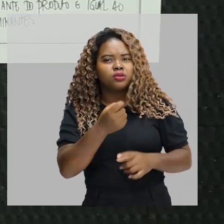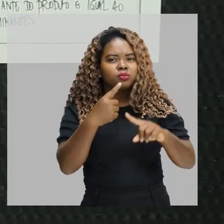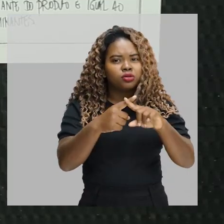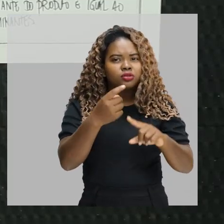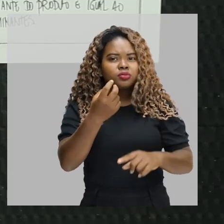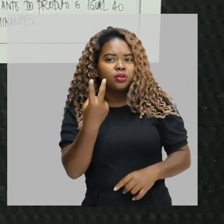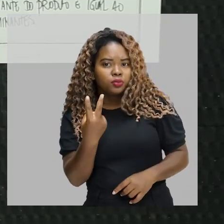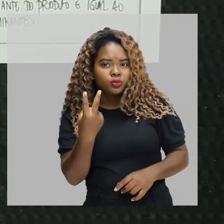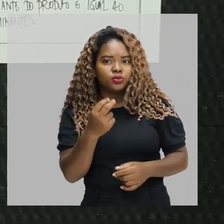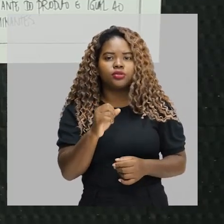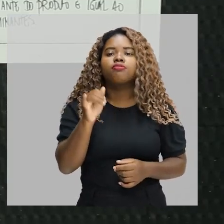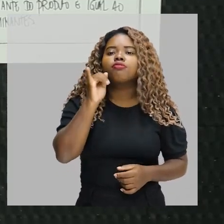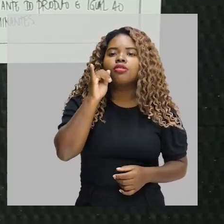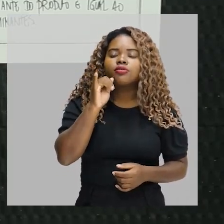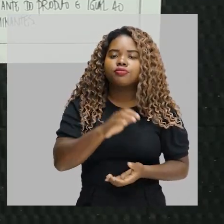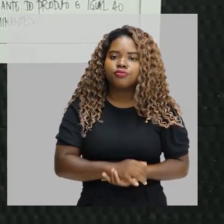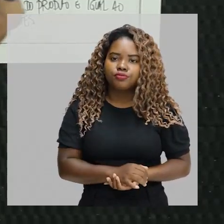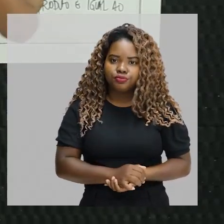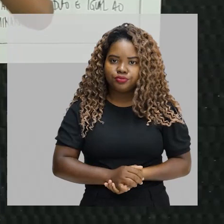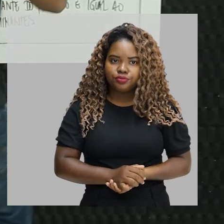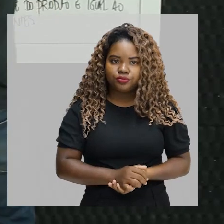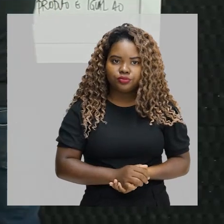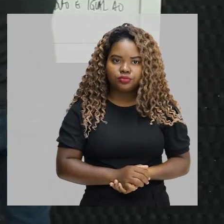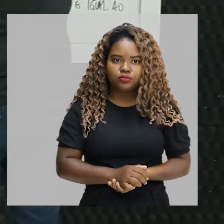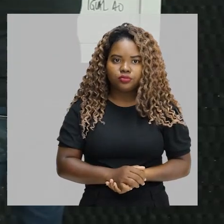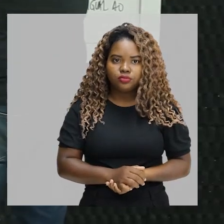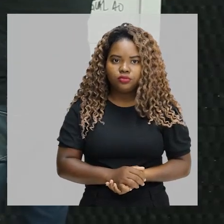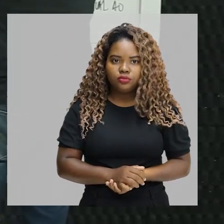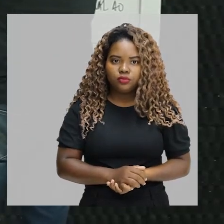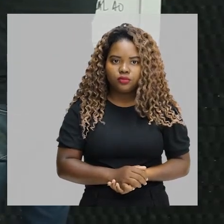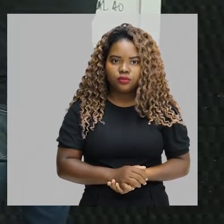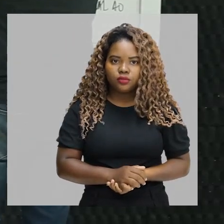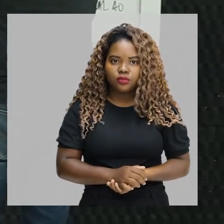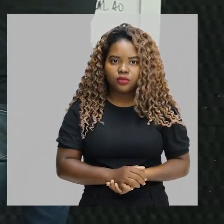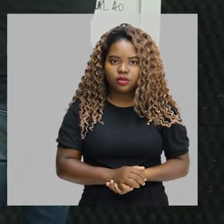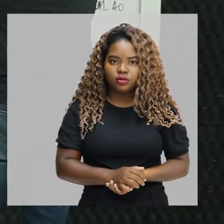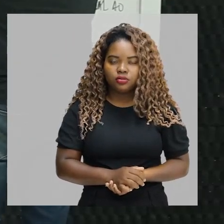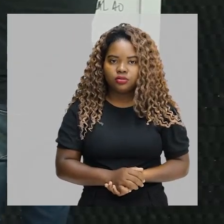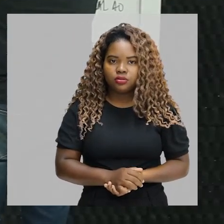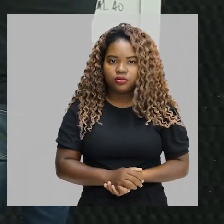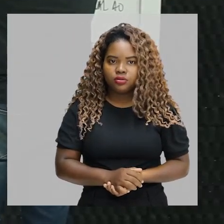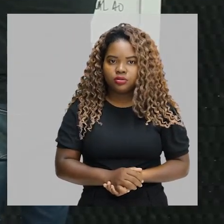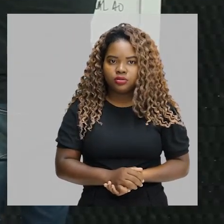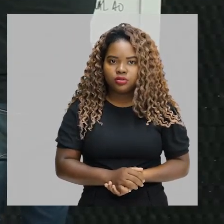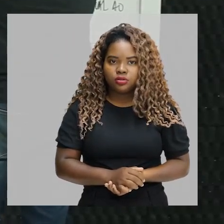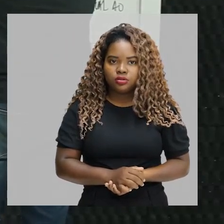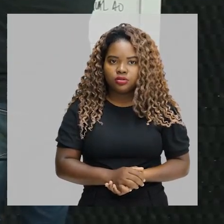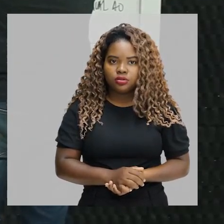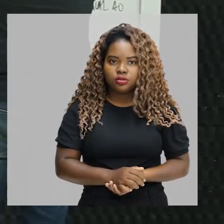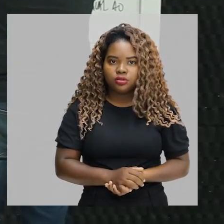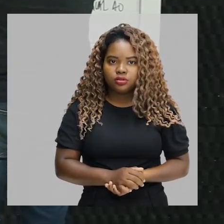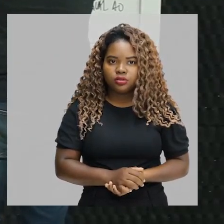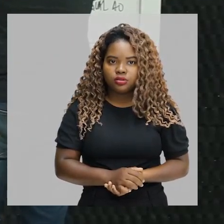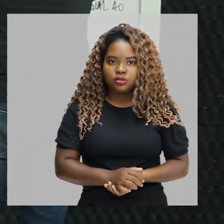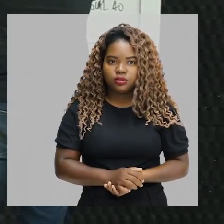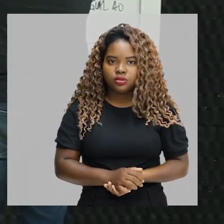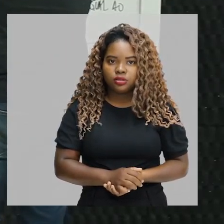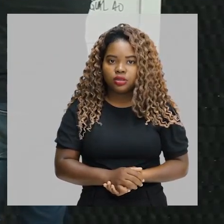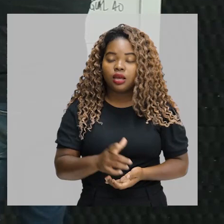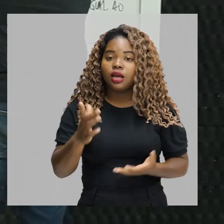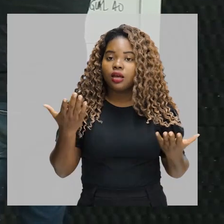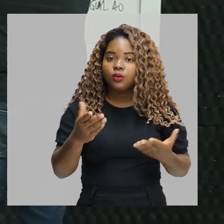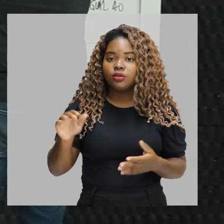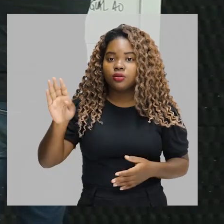aí por 2. Tá? Então eu peguei a matriz, vou pegar a matriz 2, pegar a matriz que eu vou chamar agora de